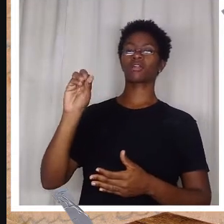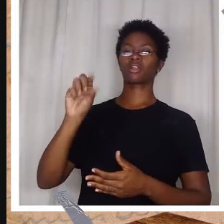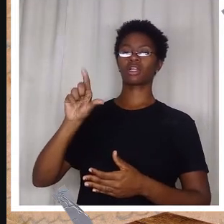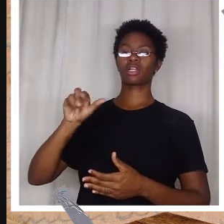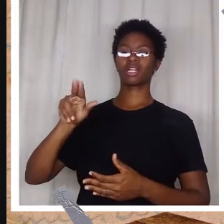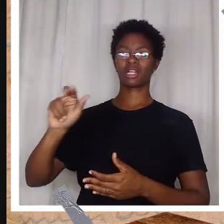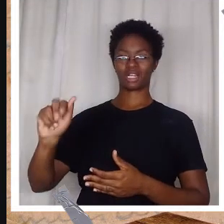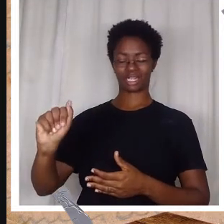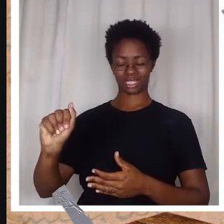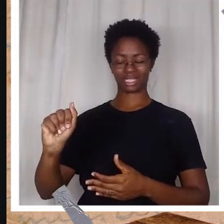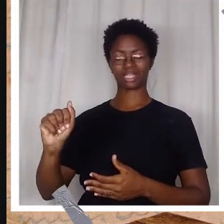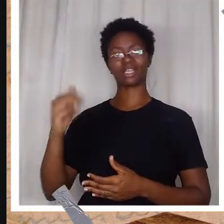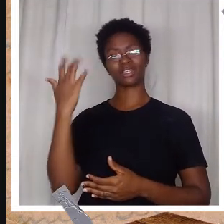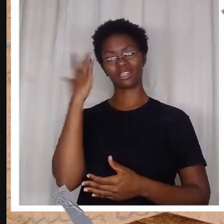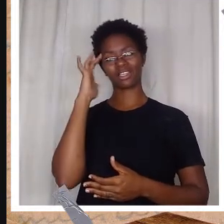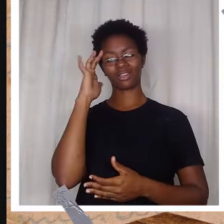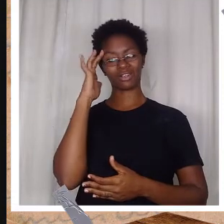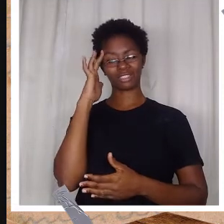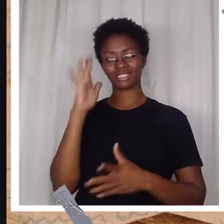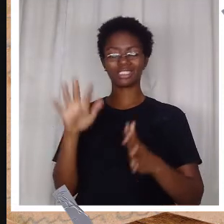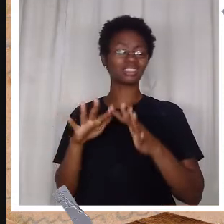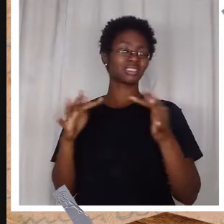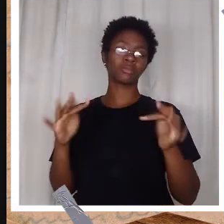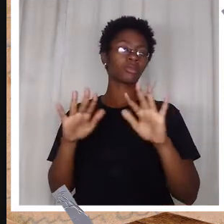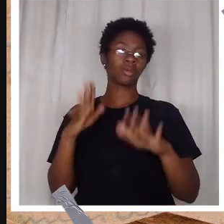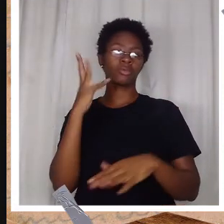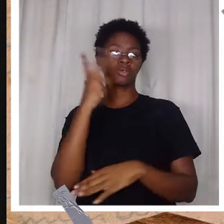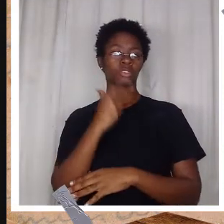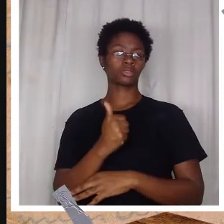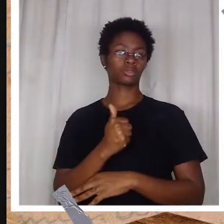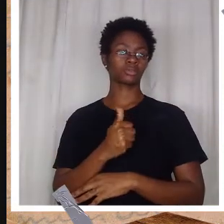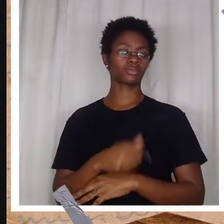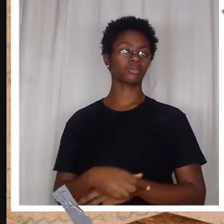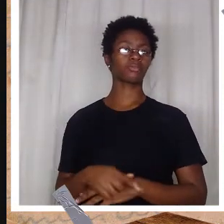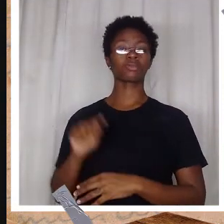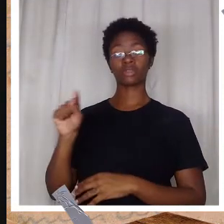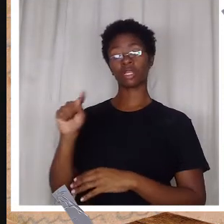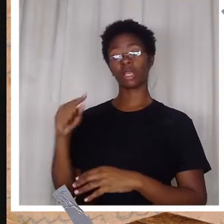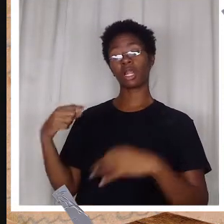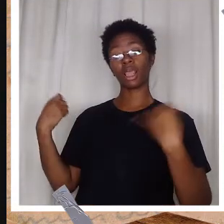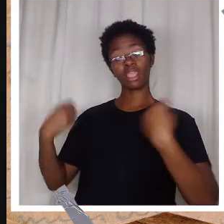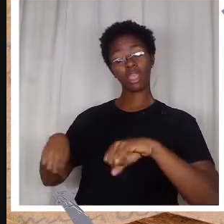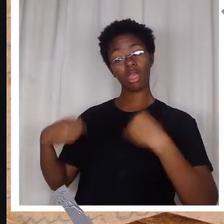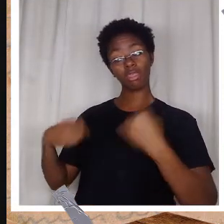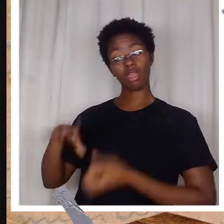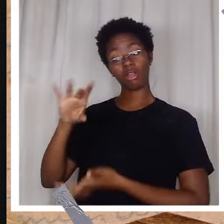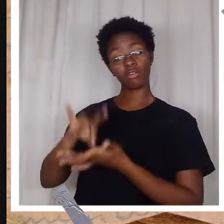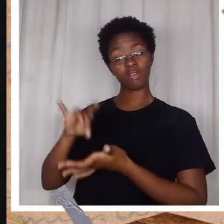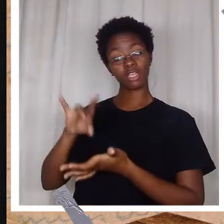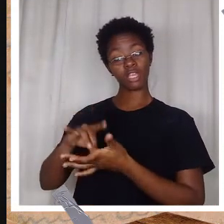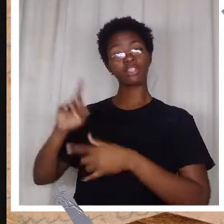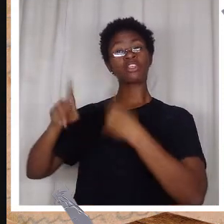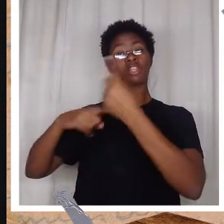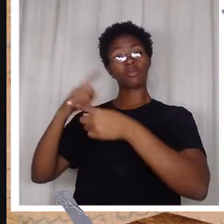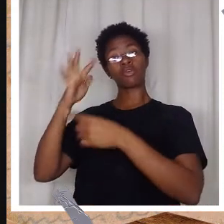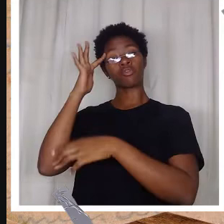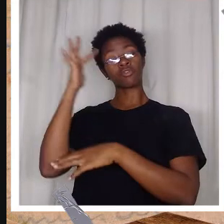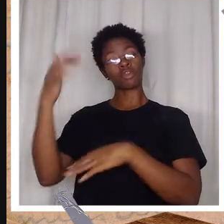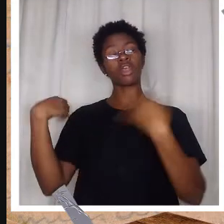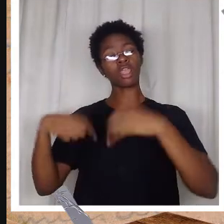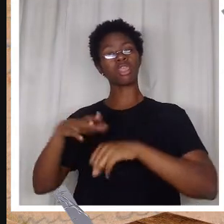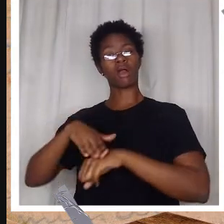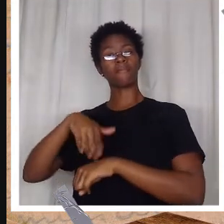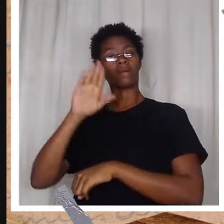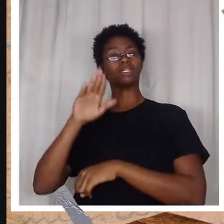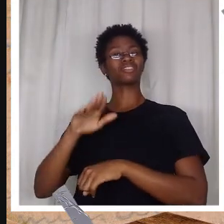si só, ele fala muito. Ela é mais necessária e será a flor do lodo. Então, Jesus para essas flores